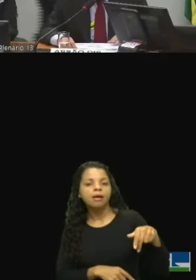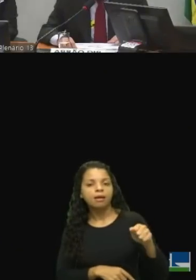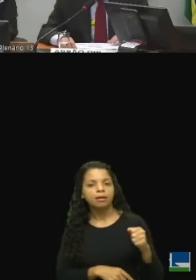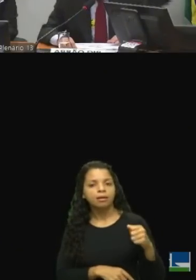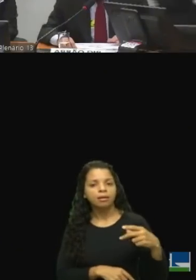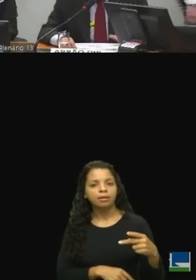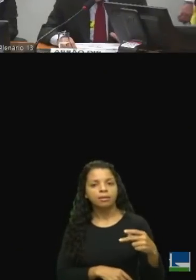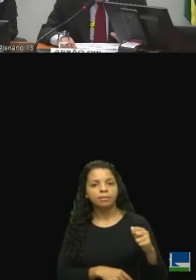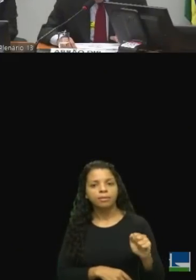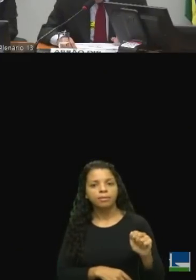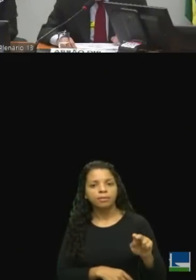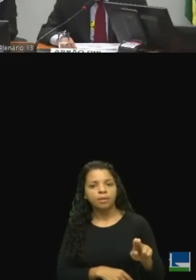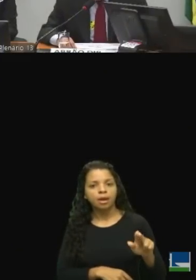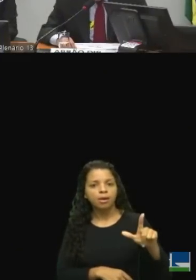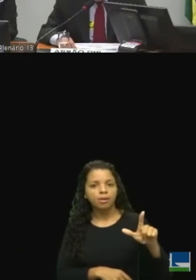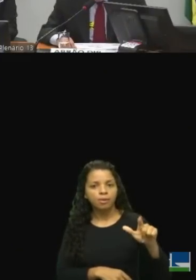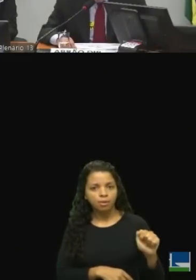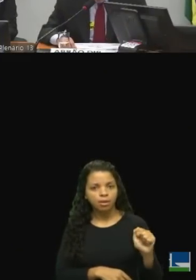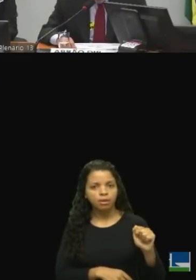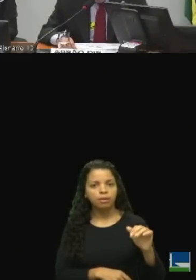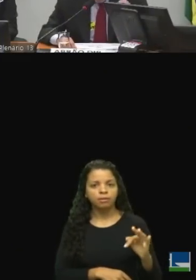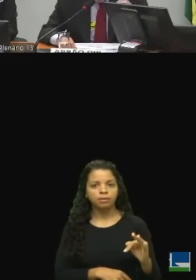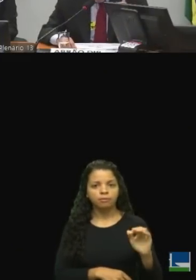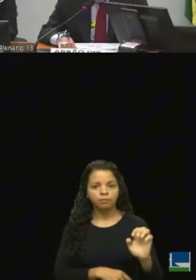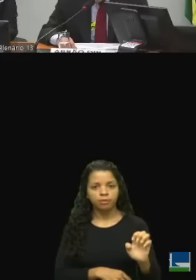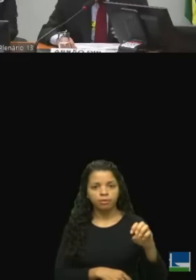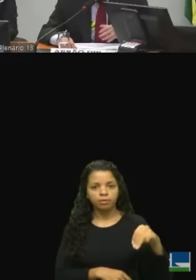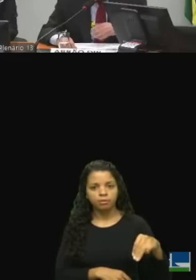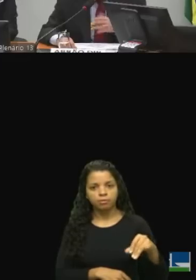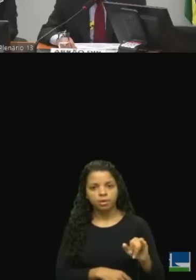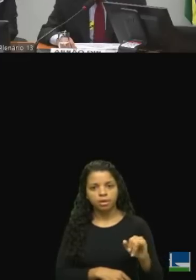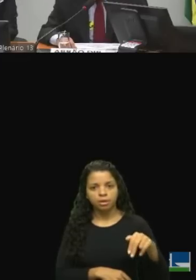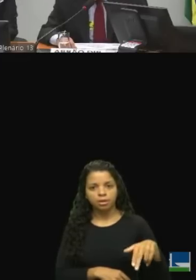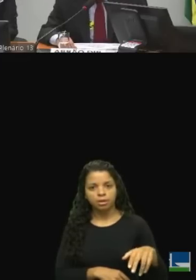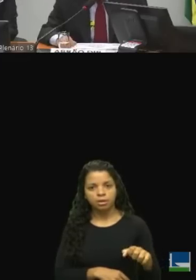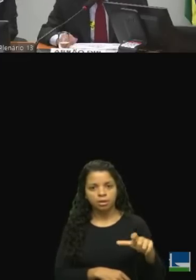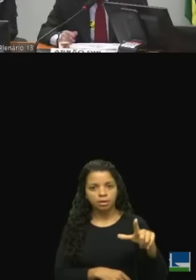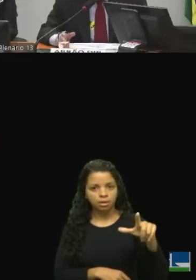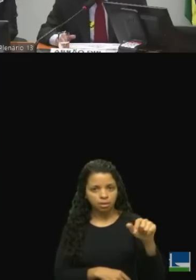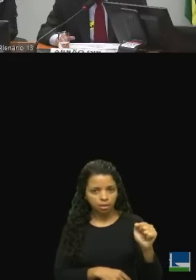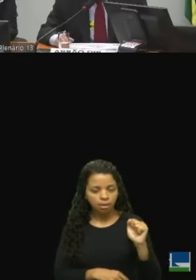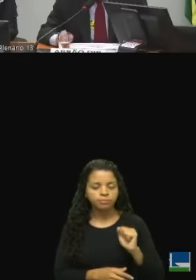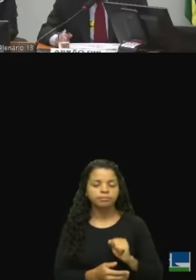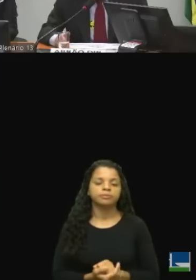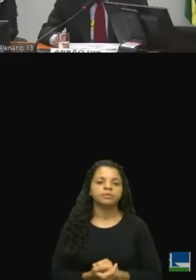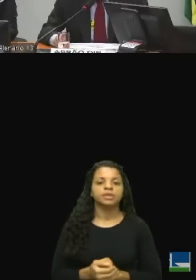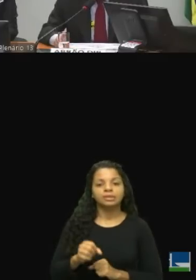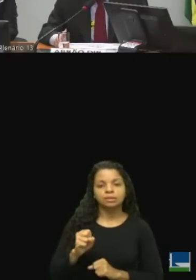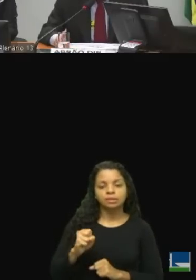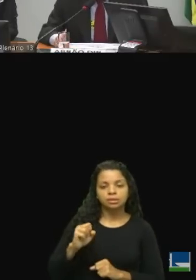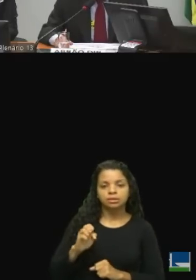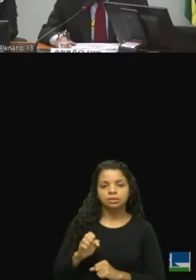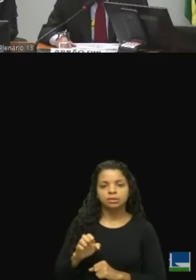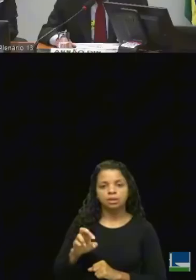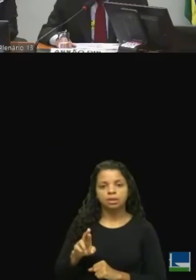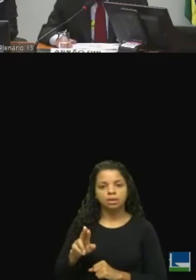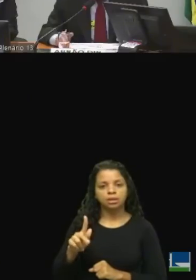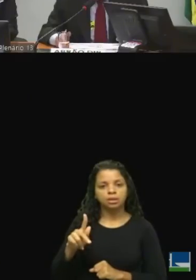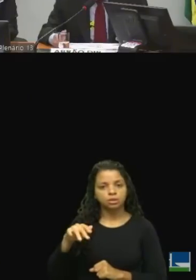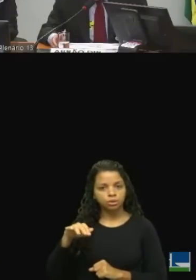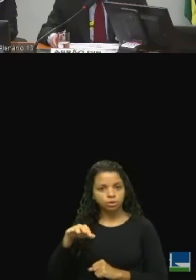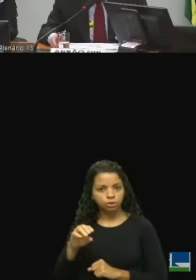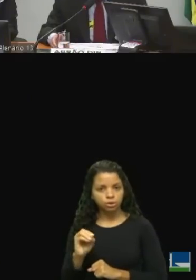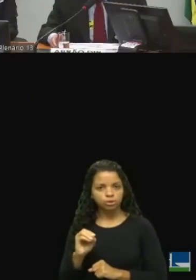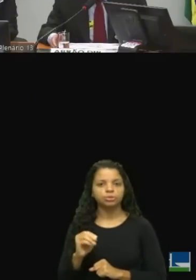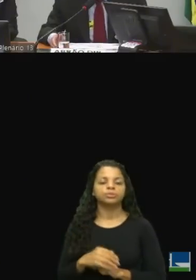admiração gigante, ela, o Antônio José, o Sérgio, fazem um trabalho sensacional, mas,